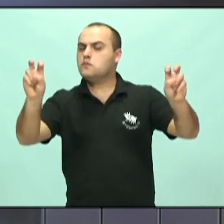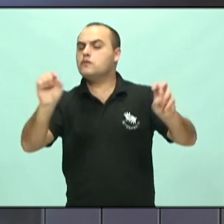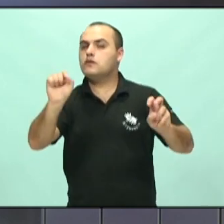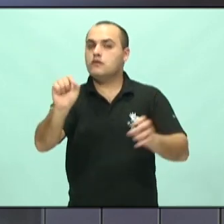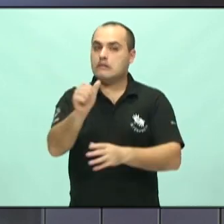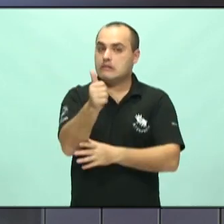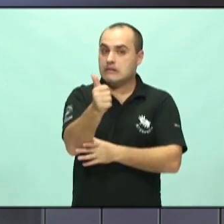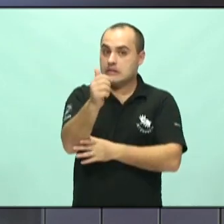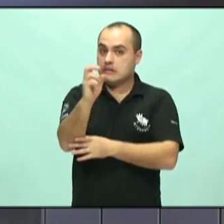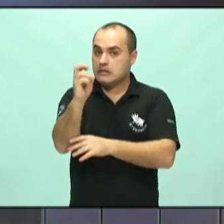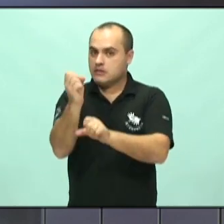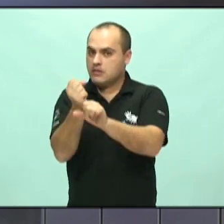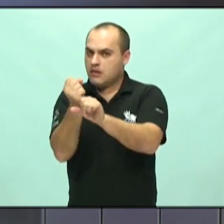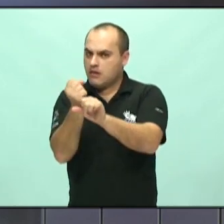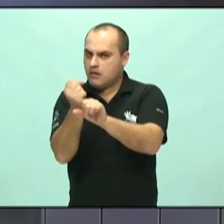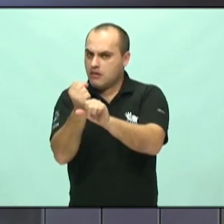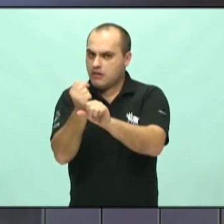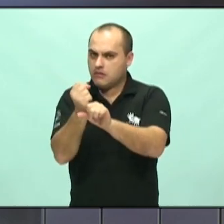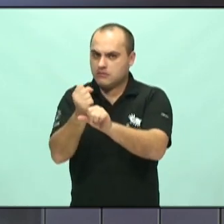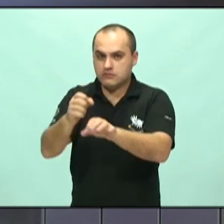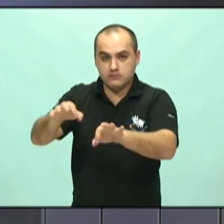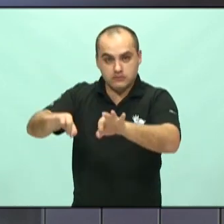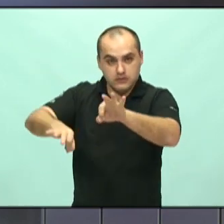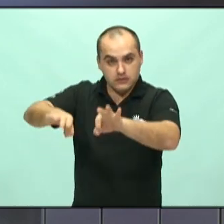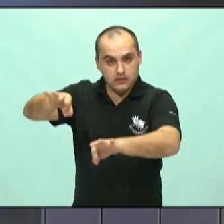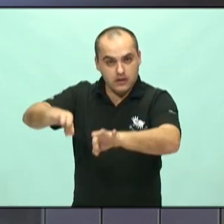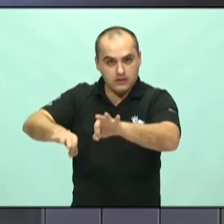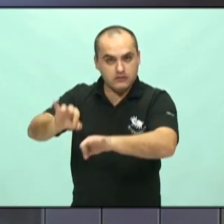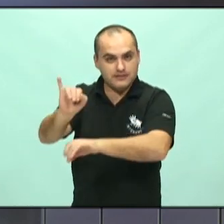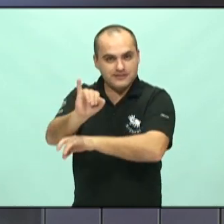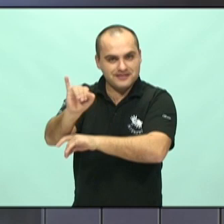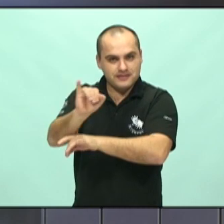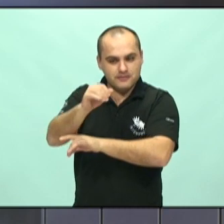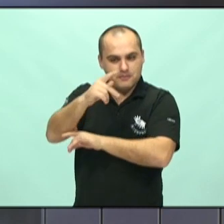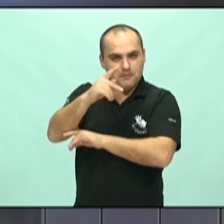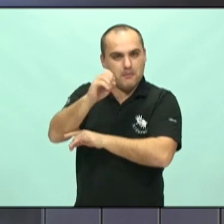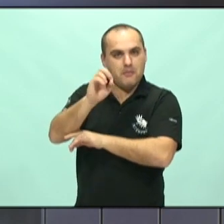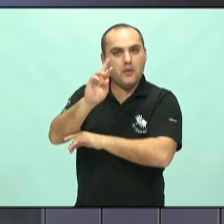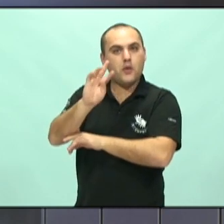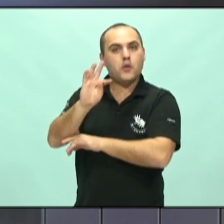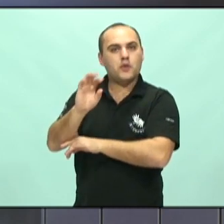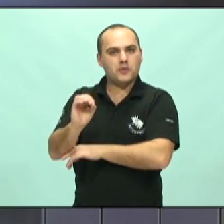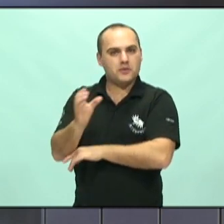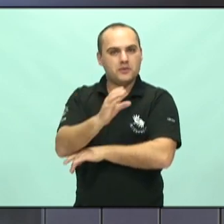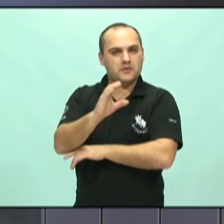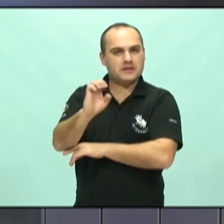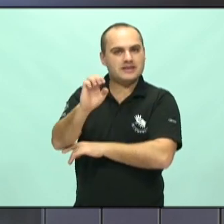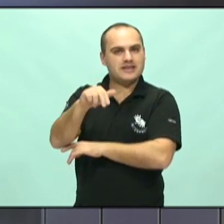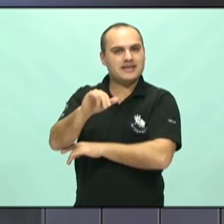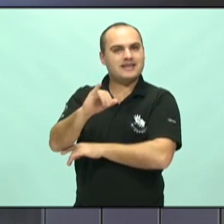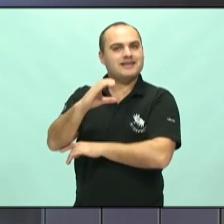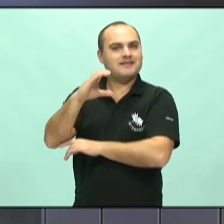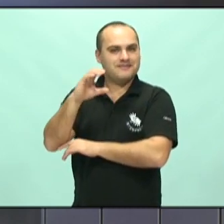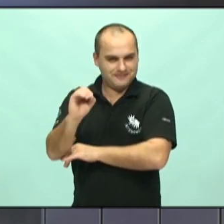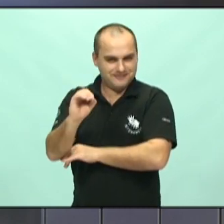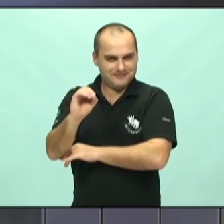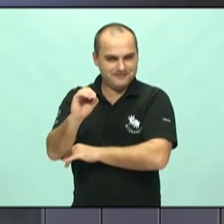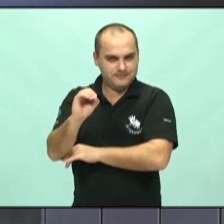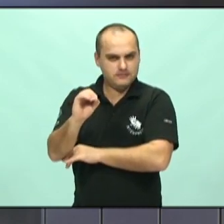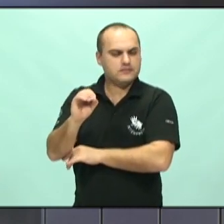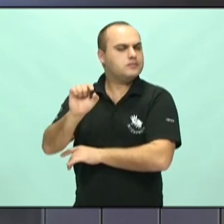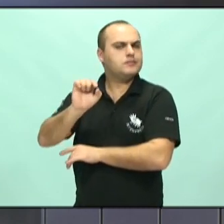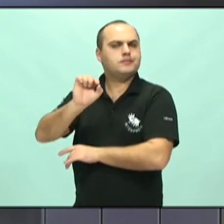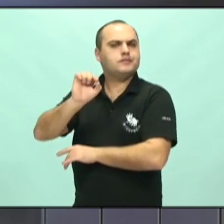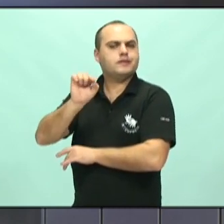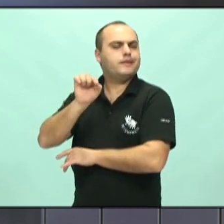de teatro itajaiense Porto Cênico. Para falar a respeito da formação, trajetória e desafios do grupo,